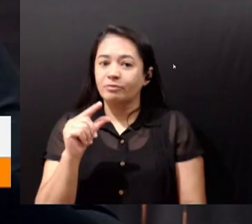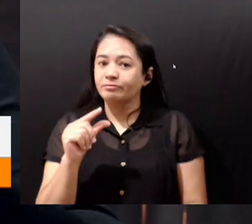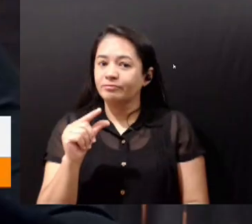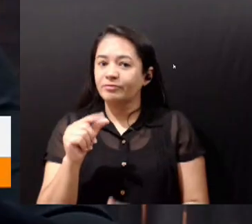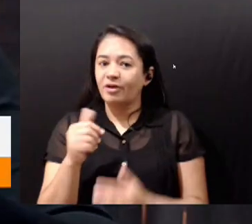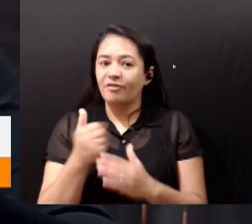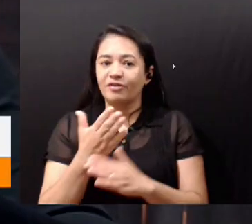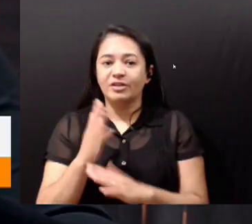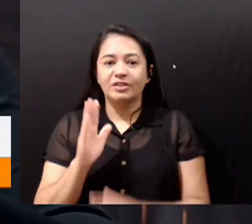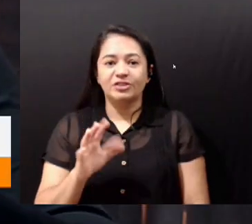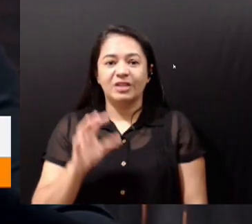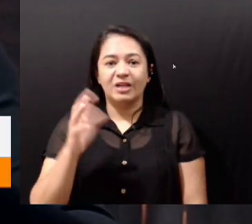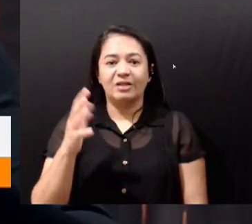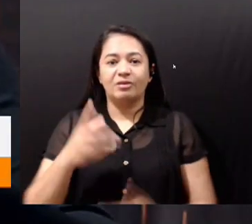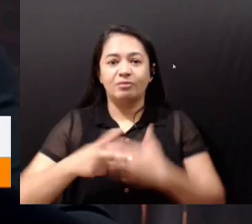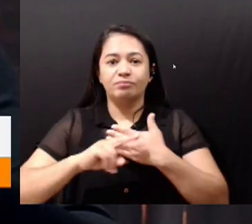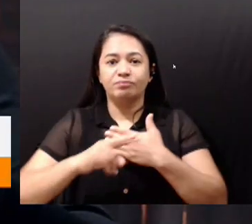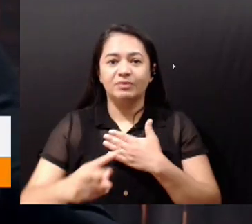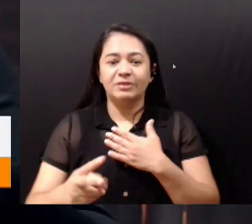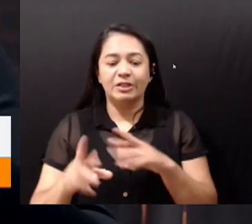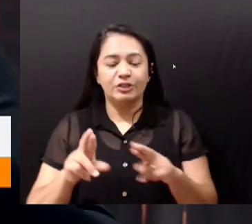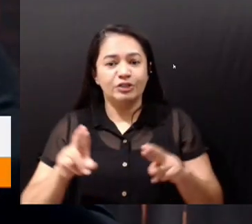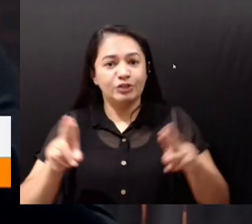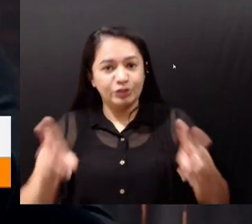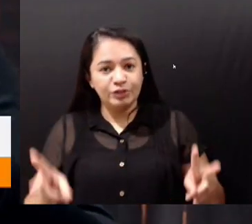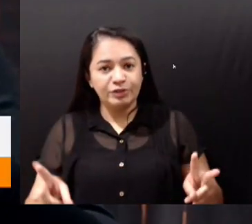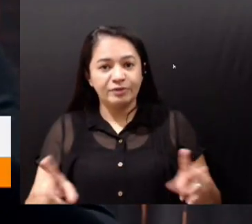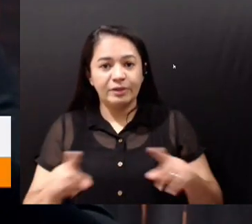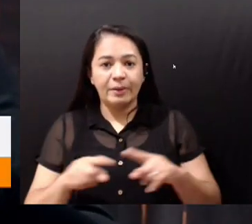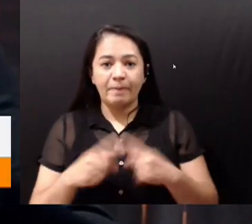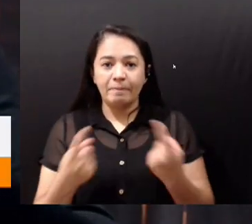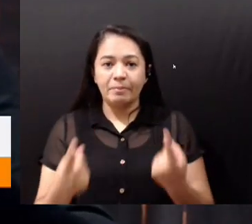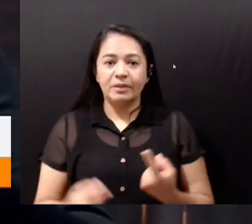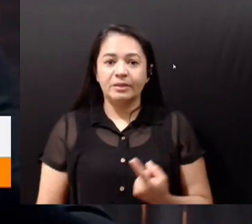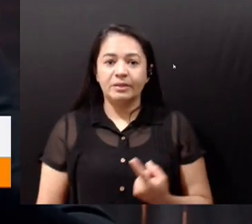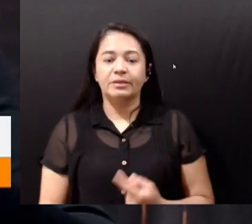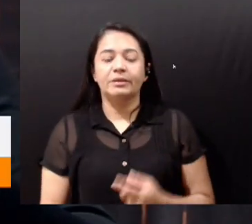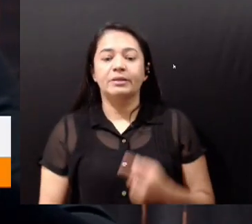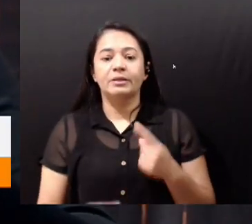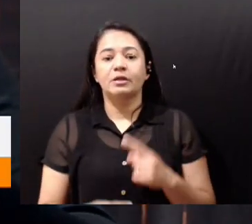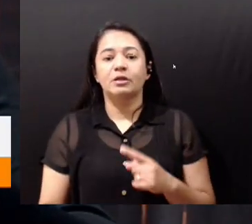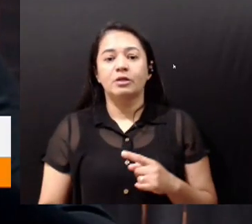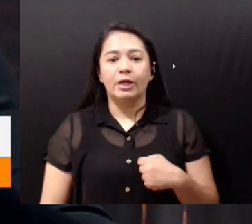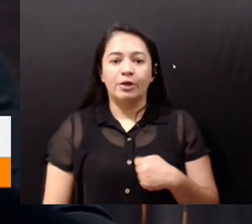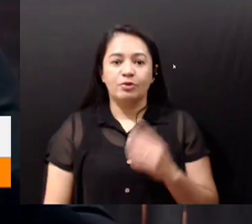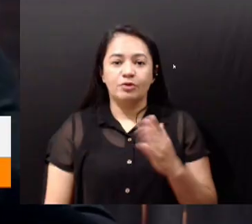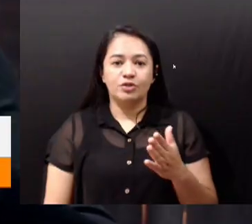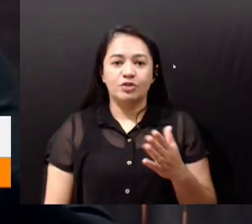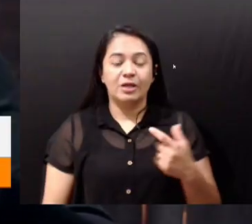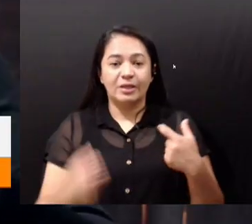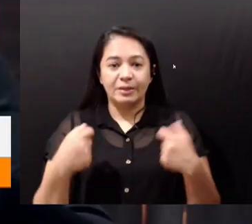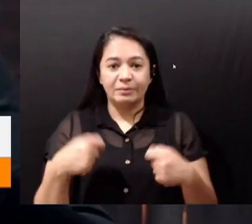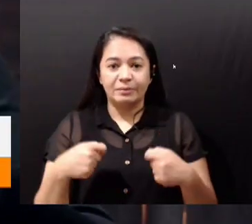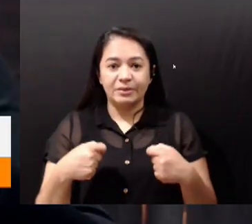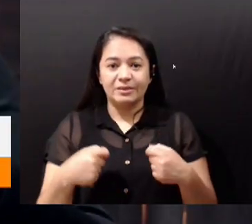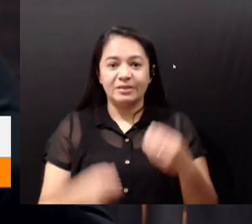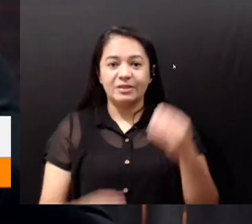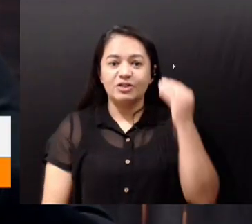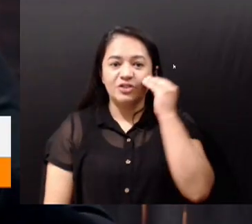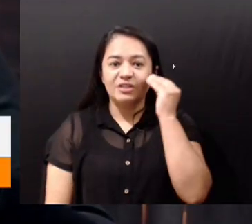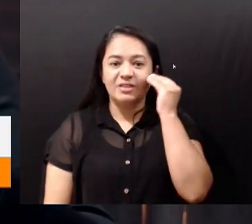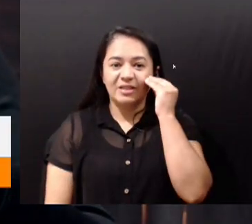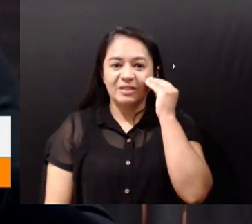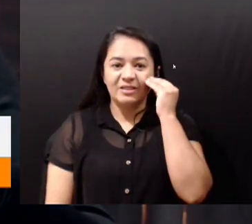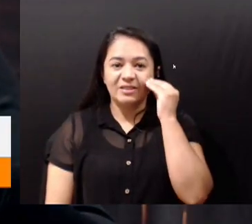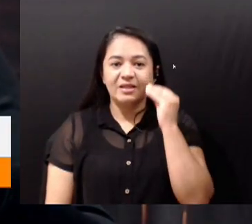um impacto diferente. Olha aí, mas por eu ter tido essa necessidade de testar para ver se realmente